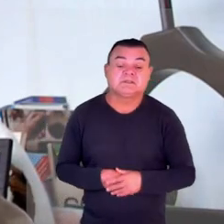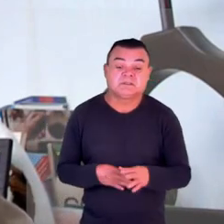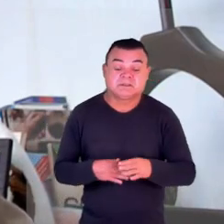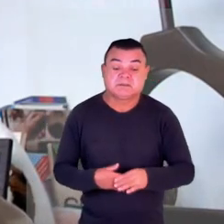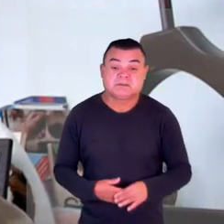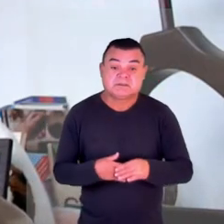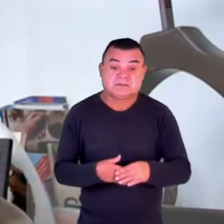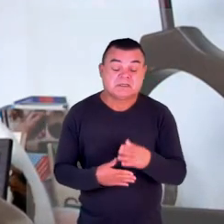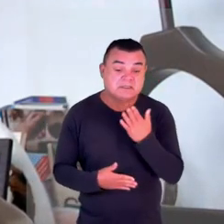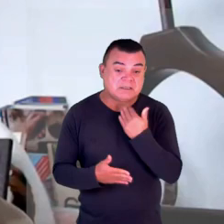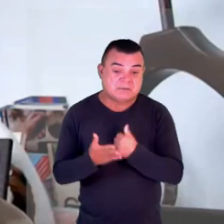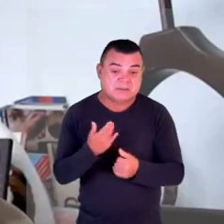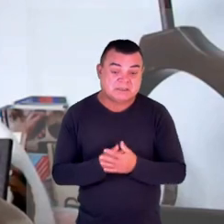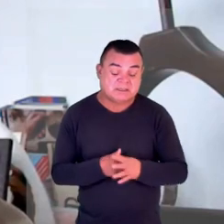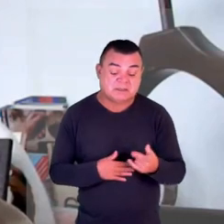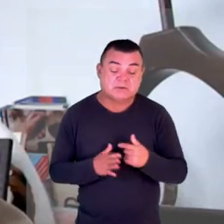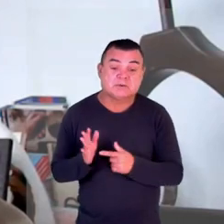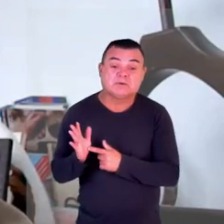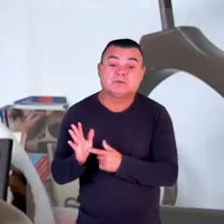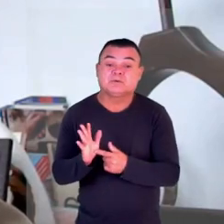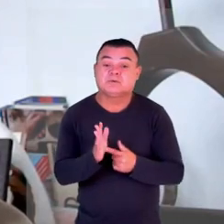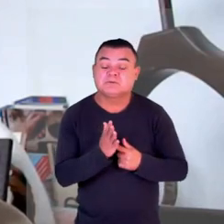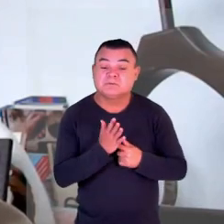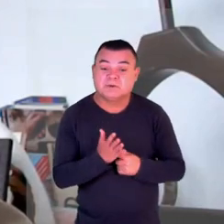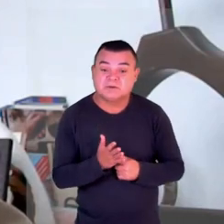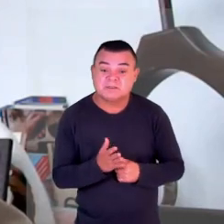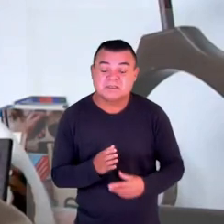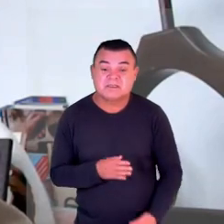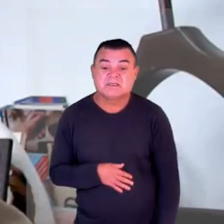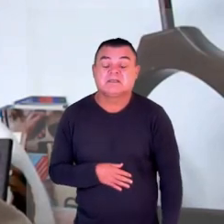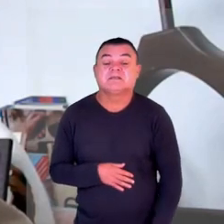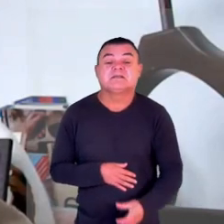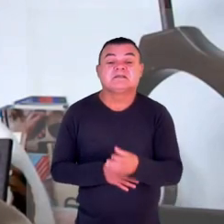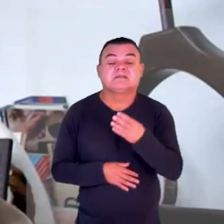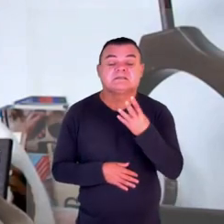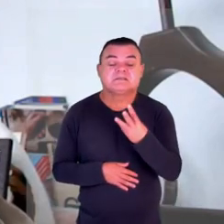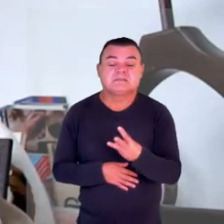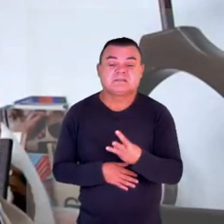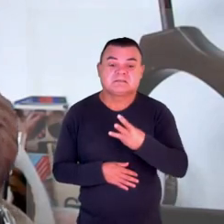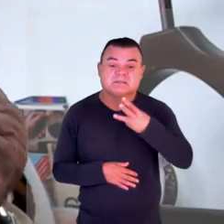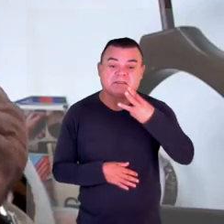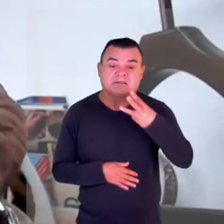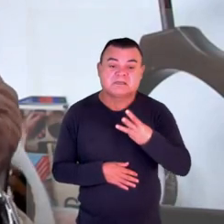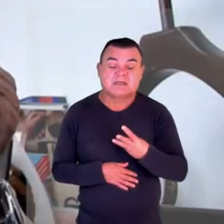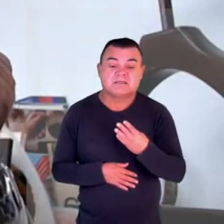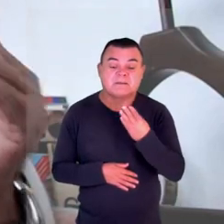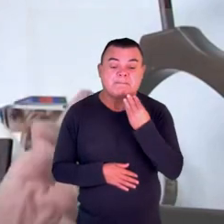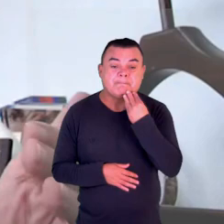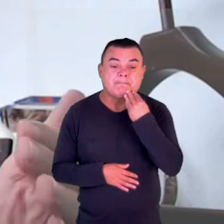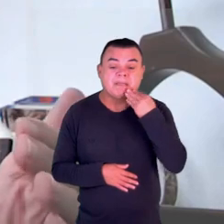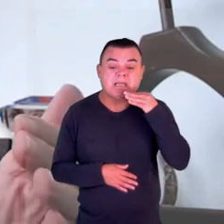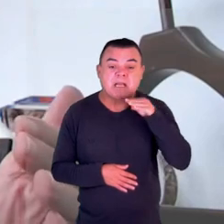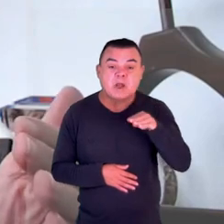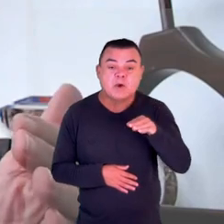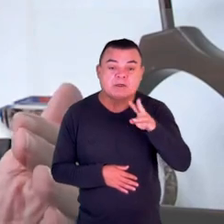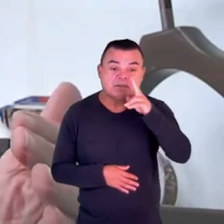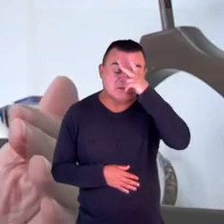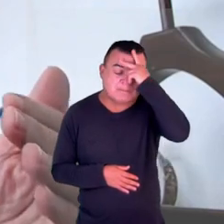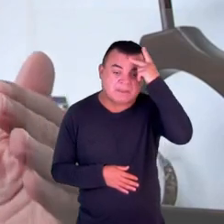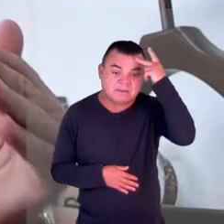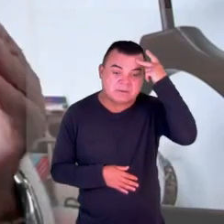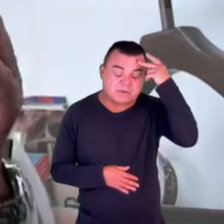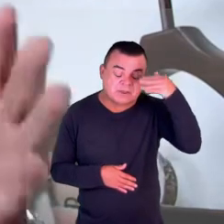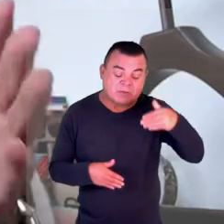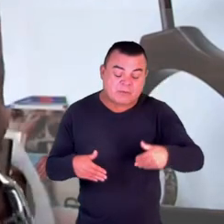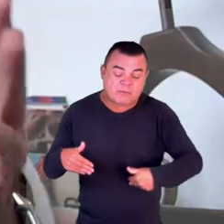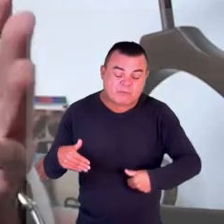indica a existência de cerca de 33 milhões de pessoas passando fome no país